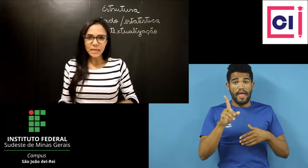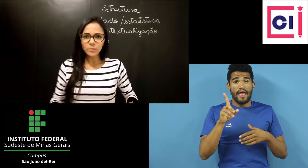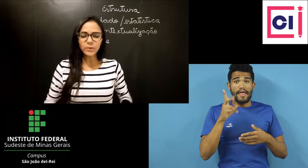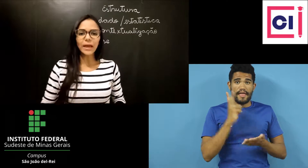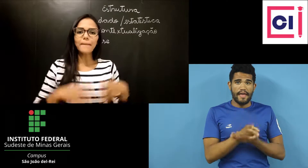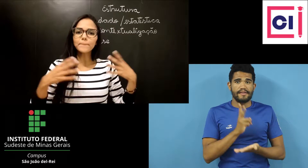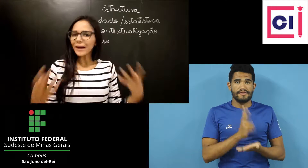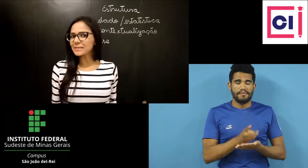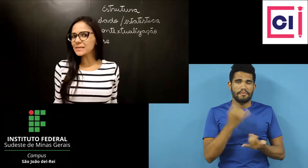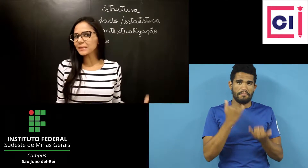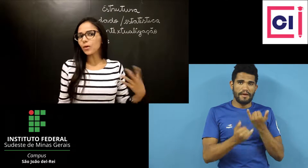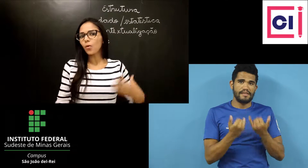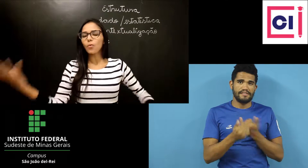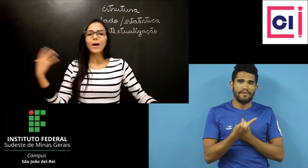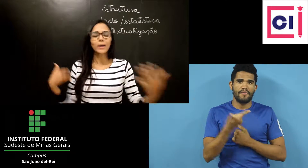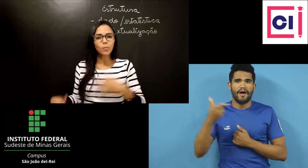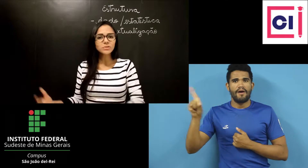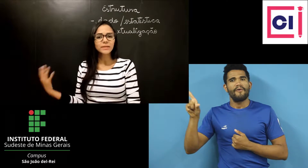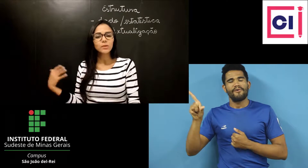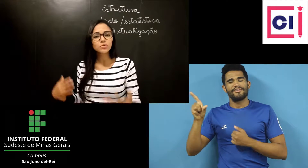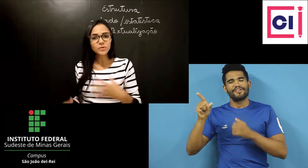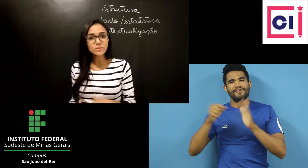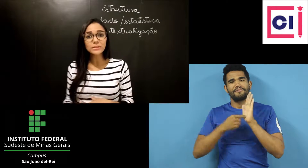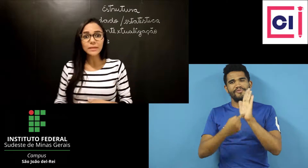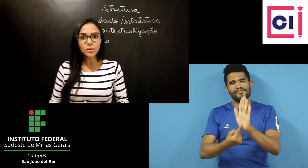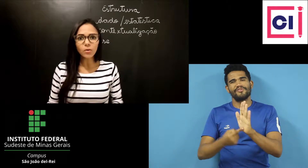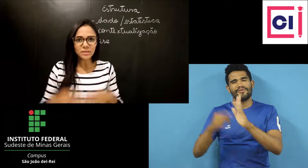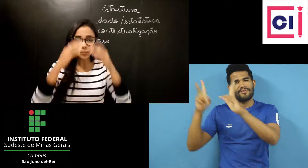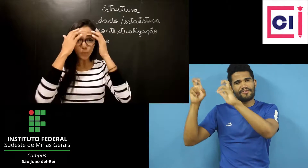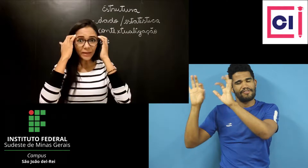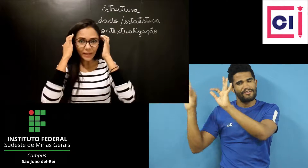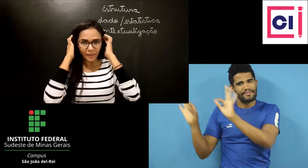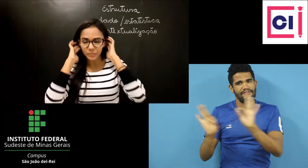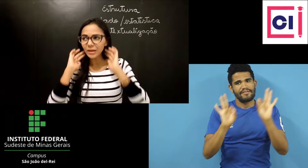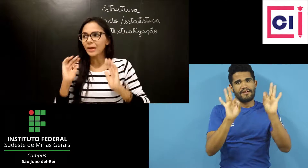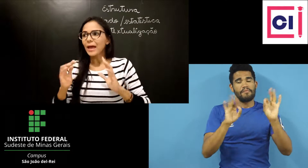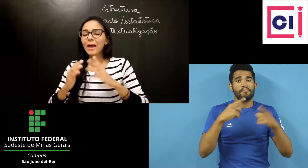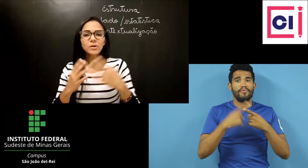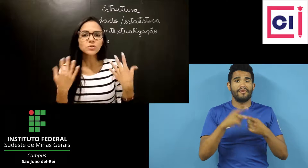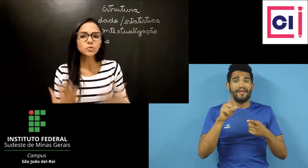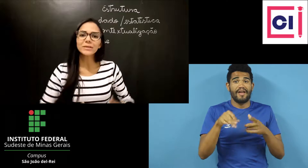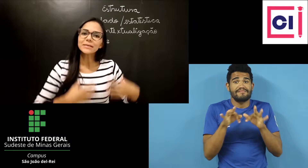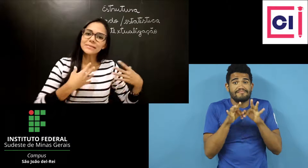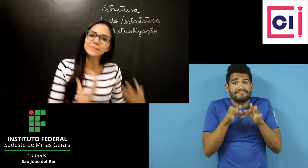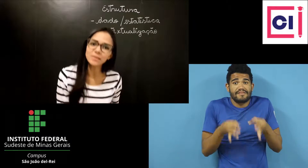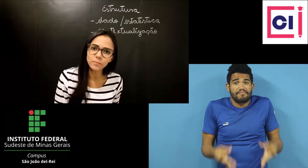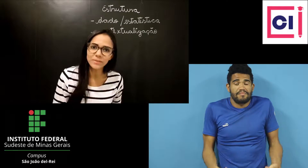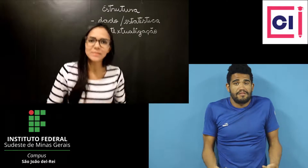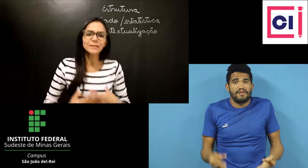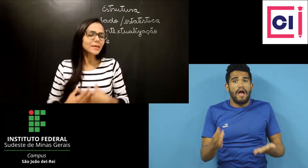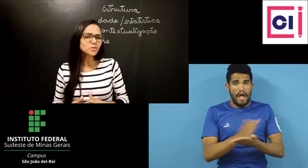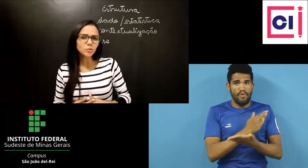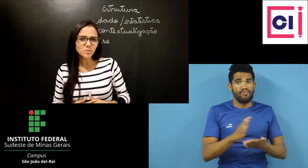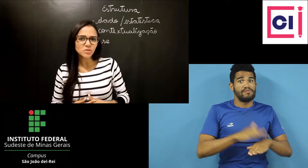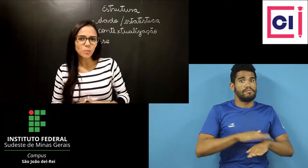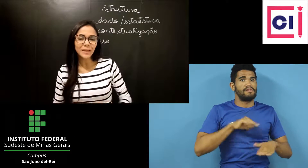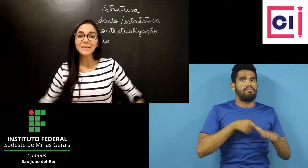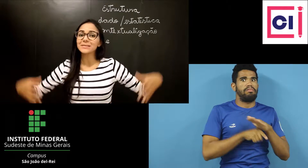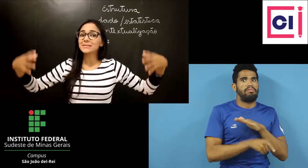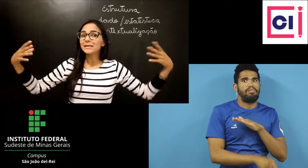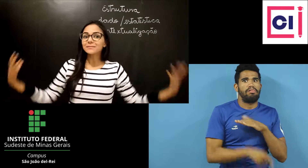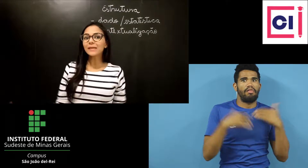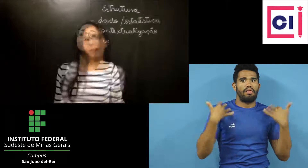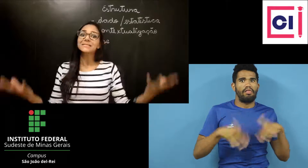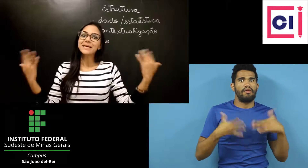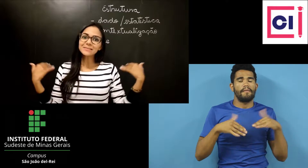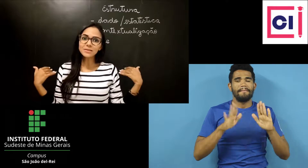como sempre, é parecida com a que eu mostrei nos vídeos anteriores. Por quê? É uma estrutura simples. Tem estruturas mais